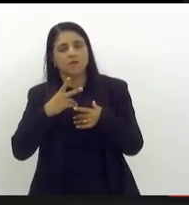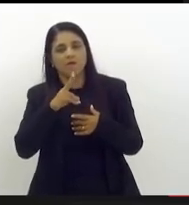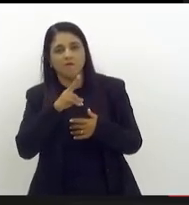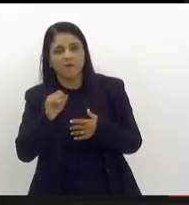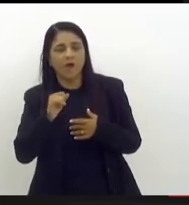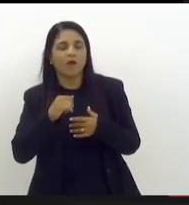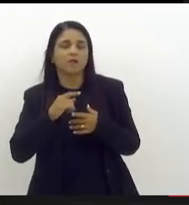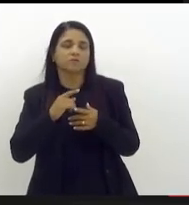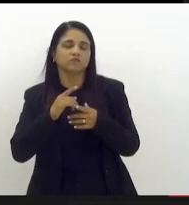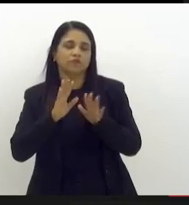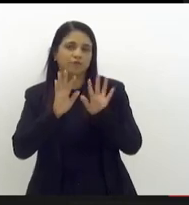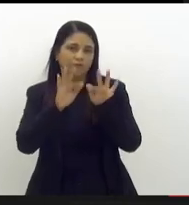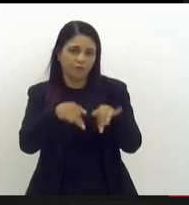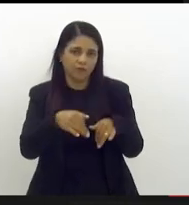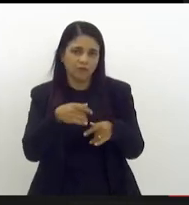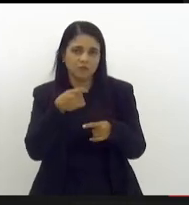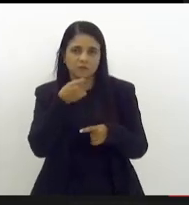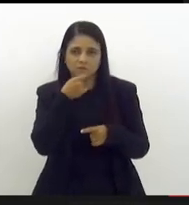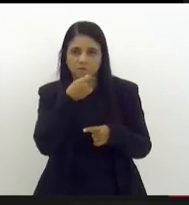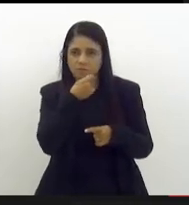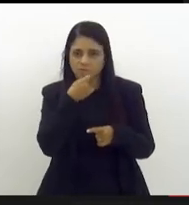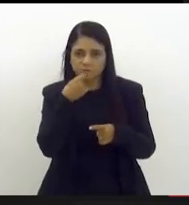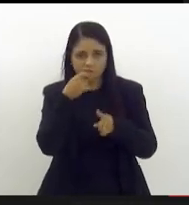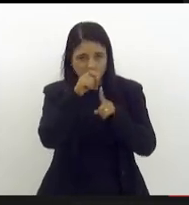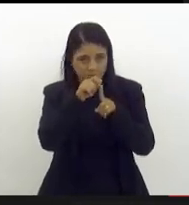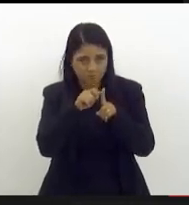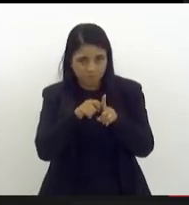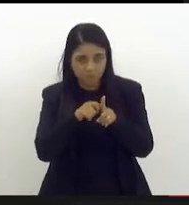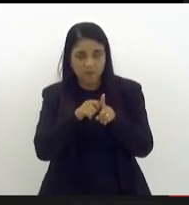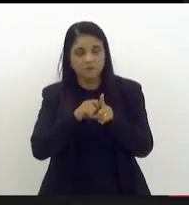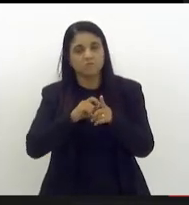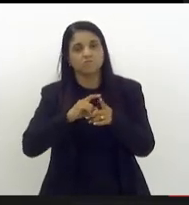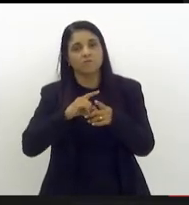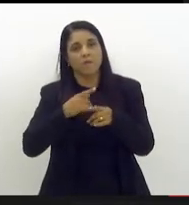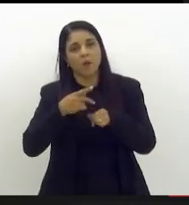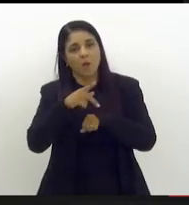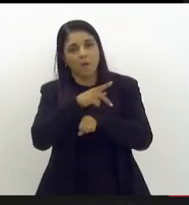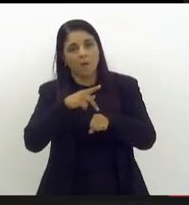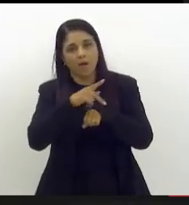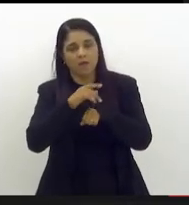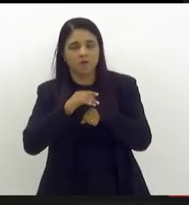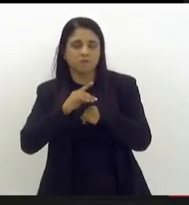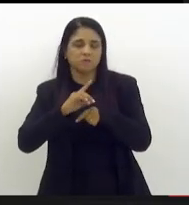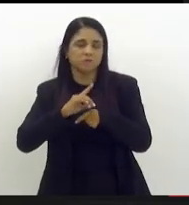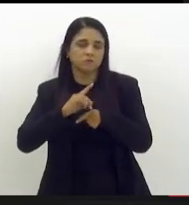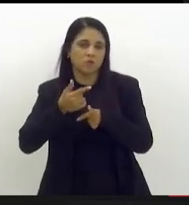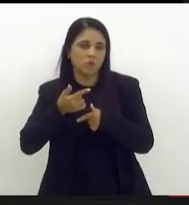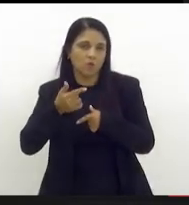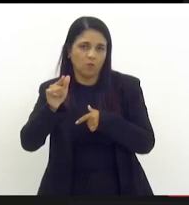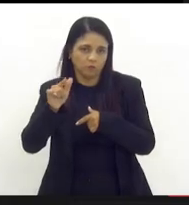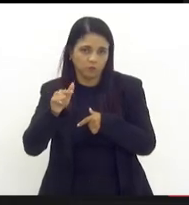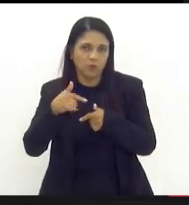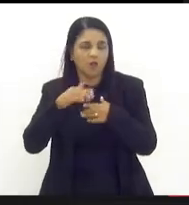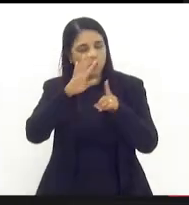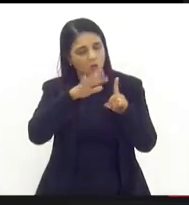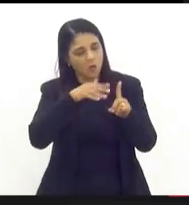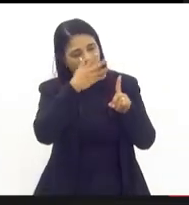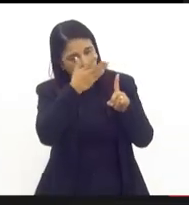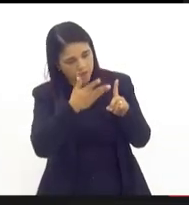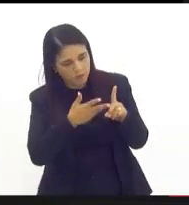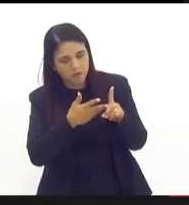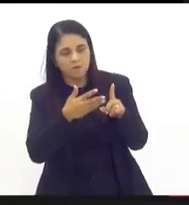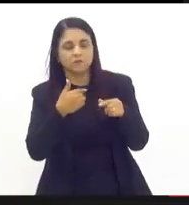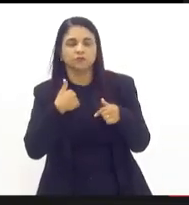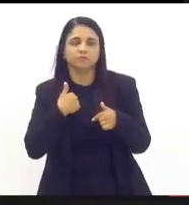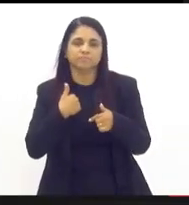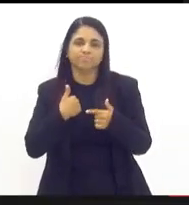de setembro e me cumpriu Não é dessa dessa homenagem a ele então eu gostaria